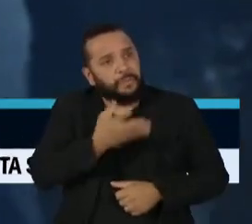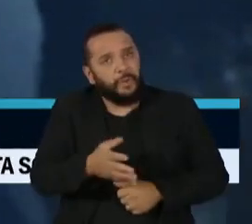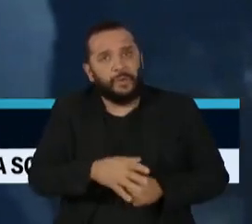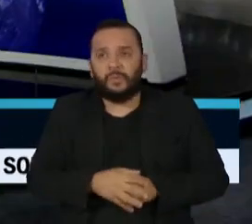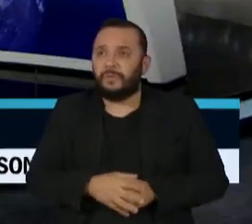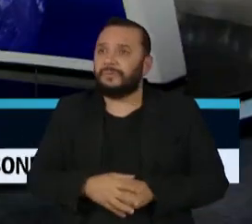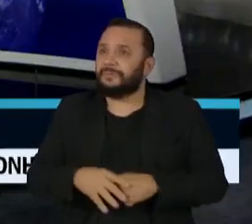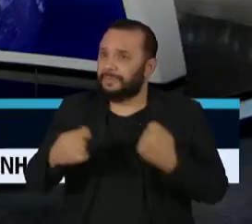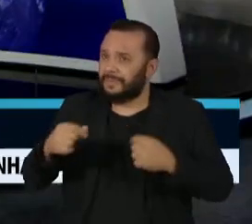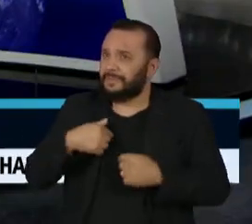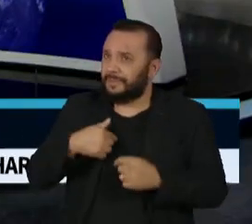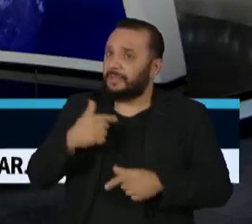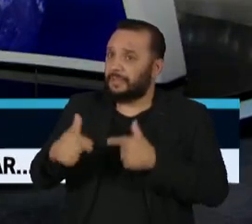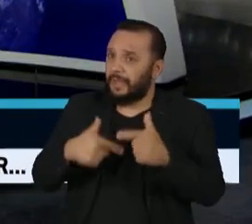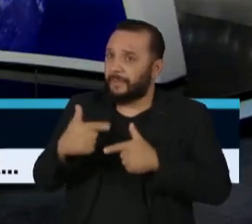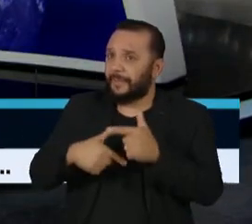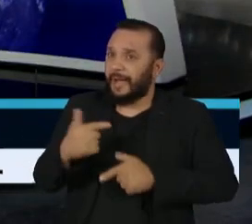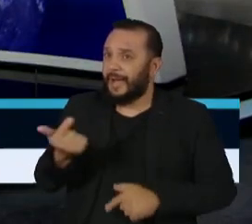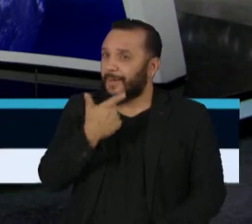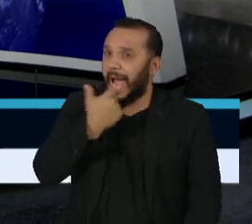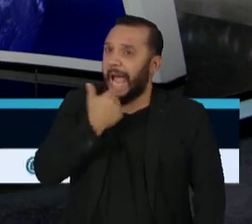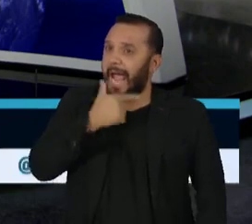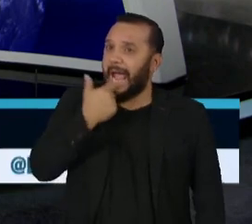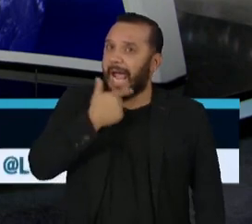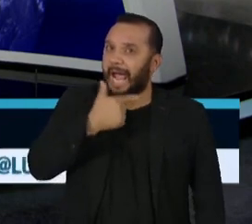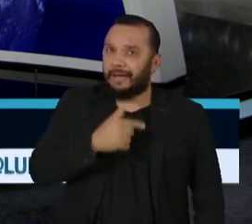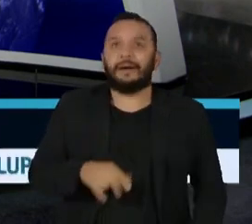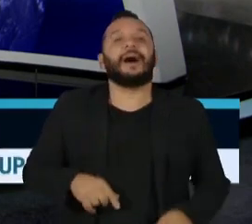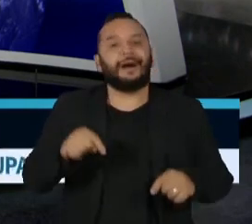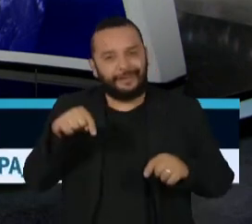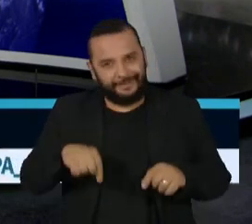que dar risada no trabalho. Sim, isso a gente dá. Tem que ser um